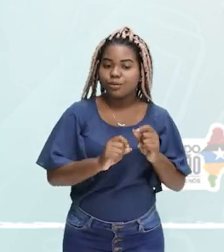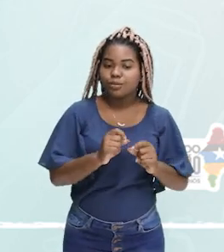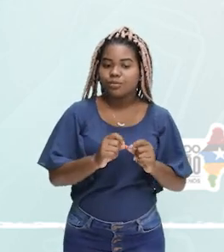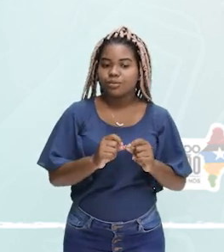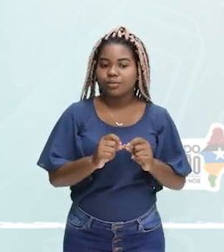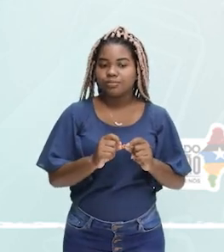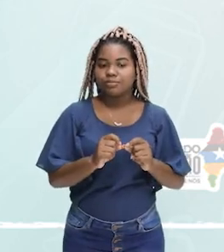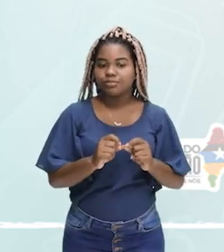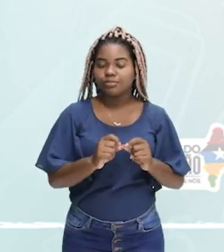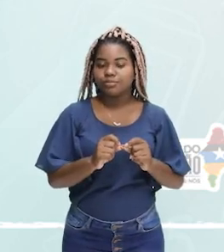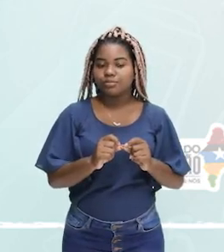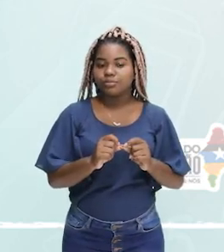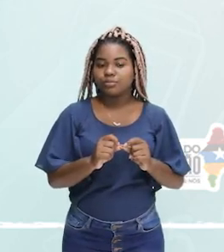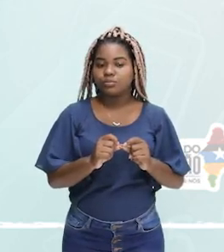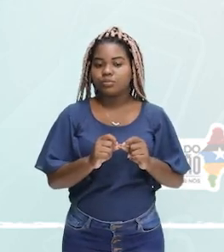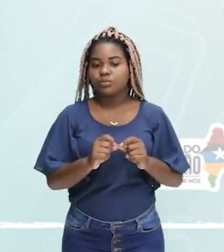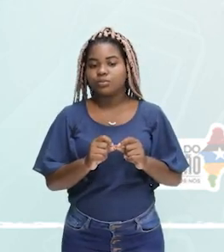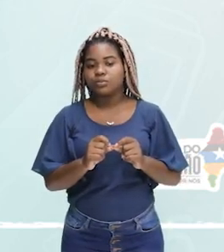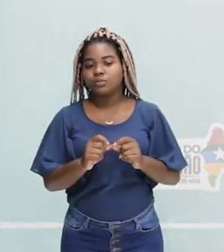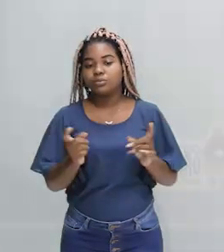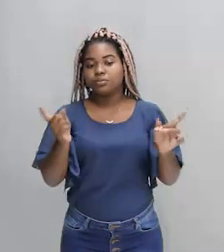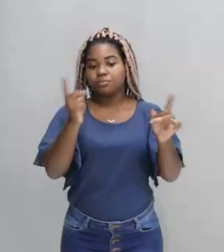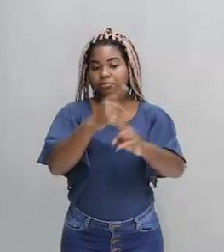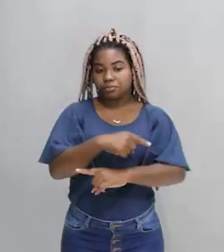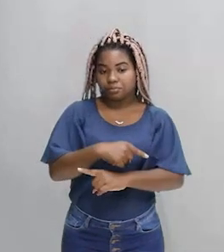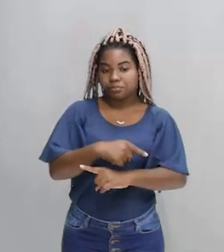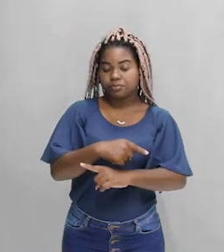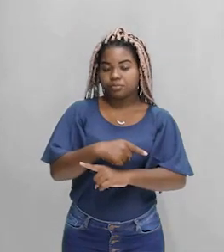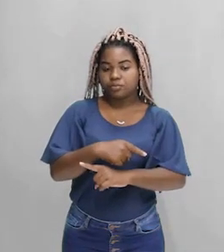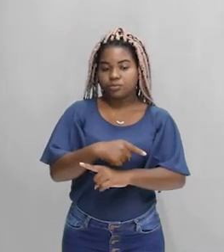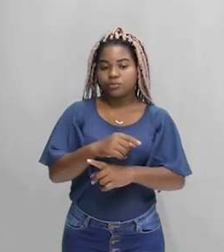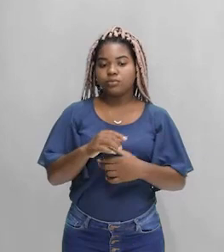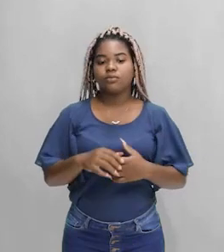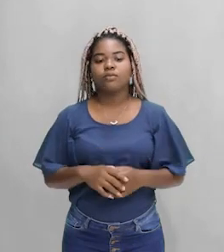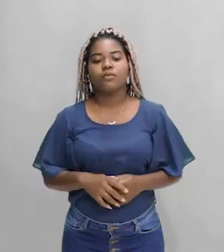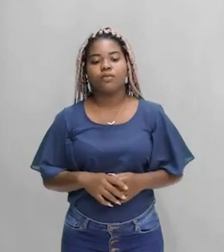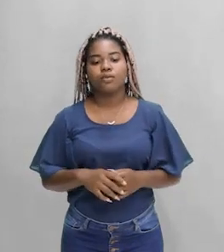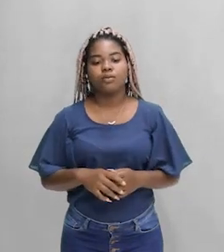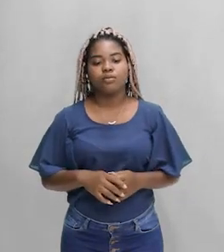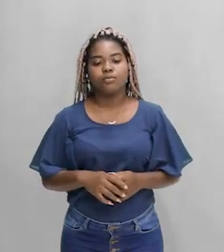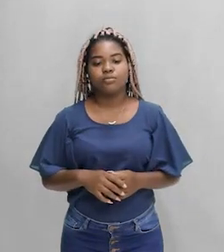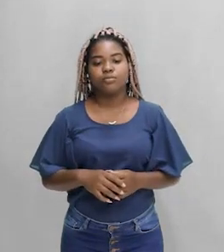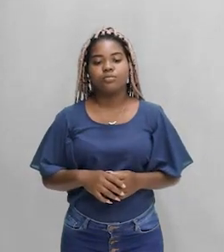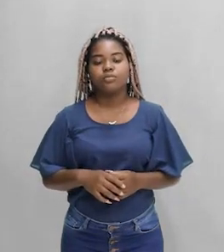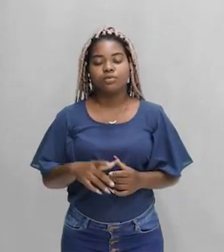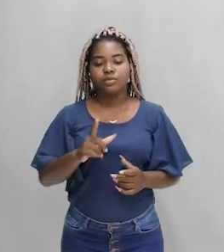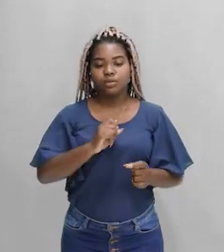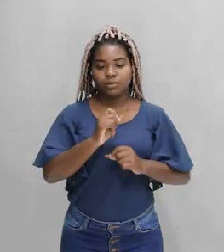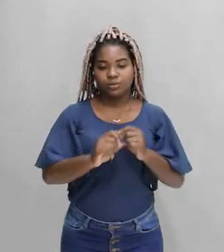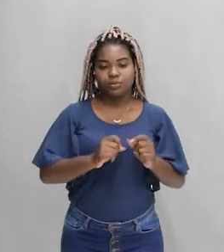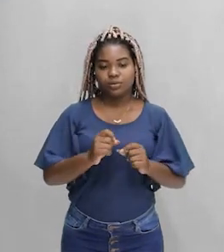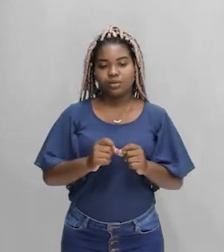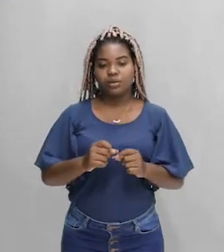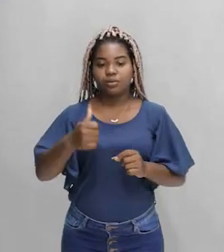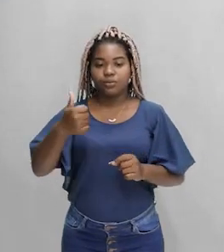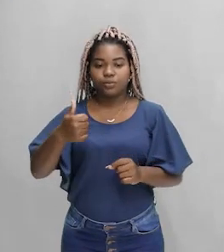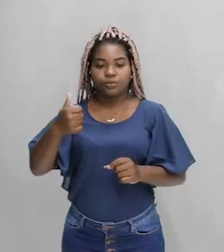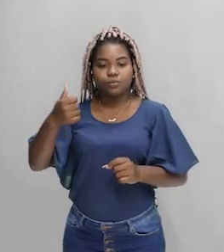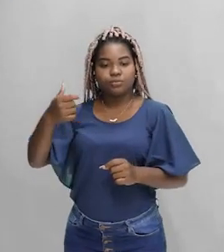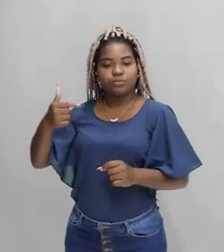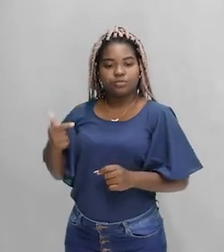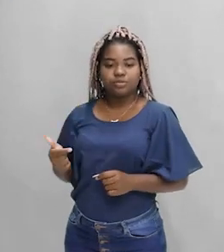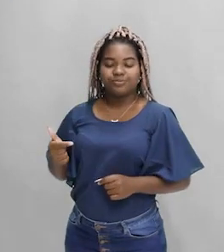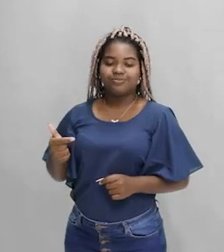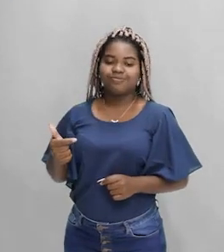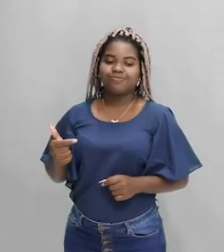1, o expoente negativo me diz inverte. Se inverteu, eu tenho o inverso do 4, é 1/4. E